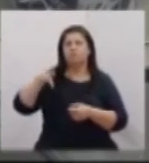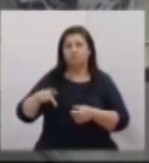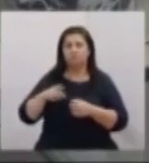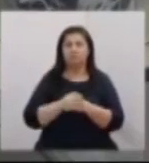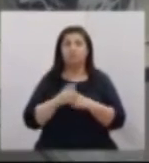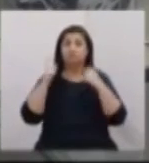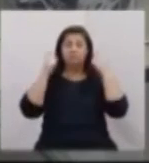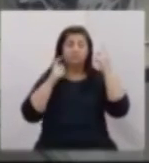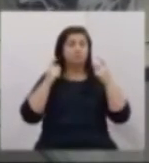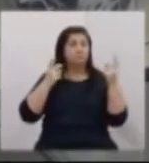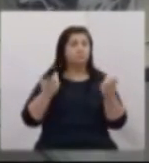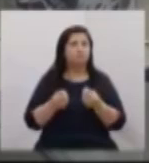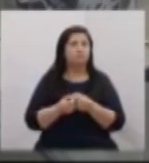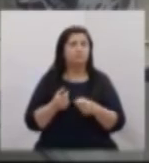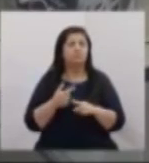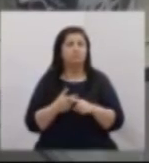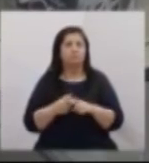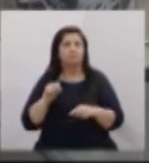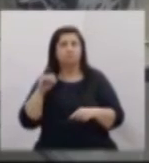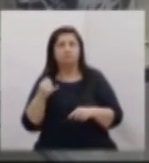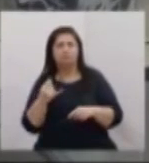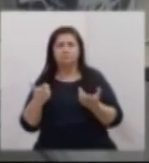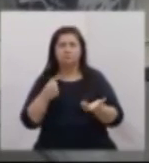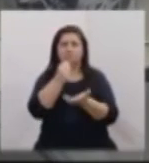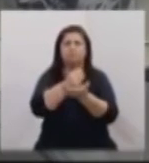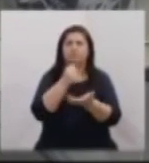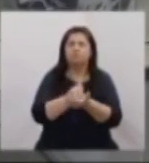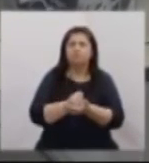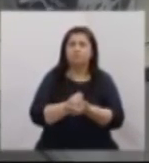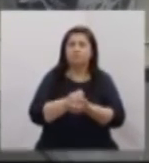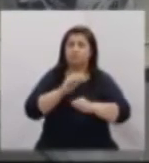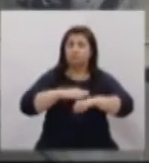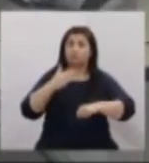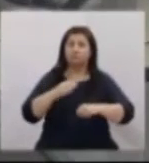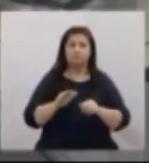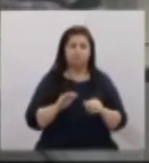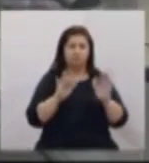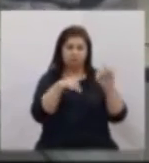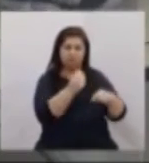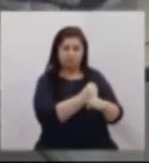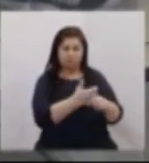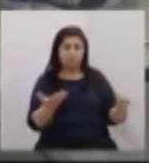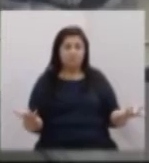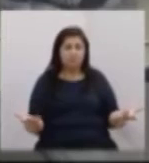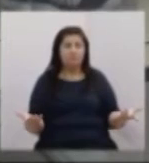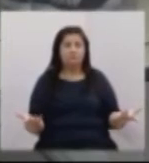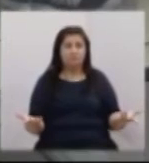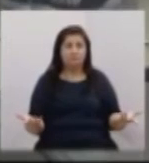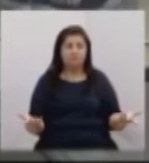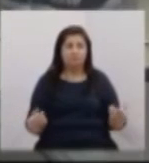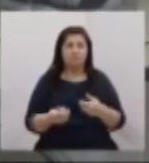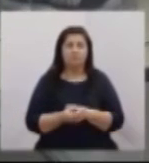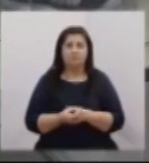preocupa bastante, e se não tiver uma ação antecipada, vai chegar no final do ano, a hora que a gente estiver